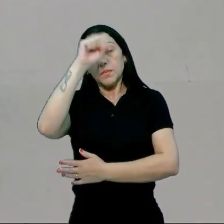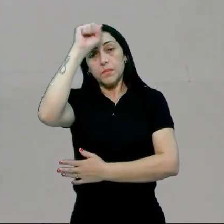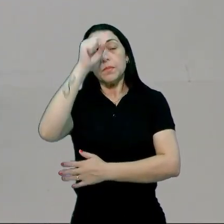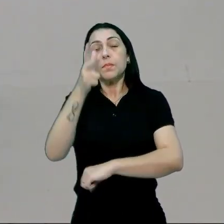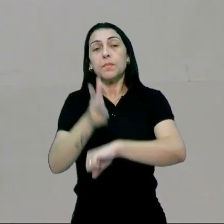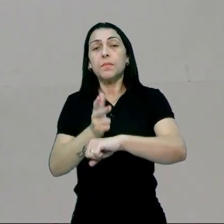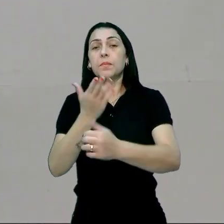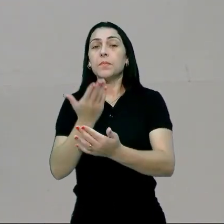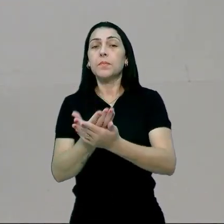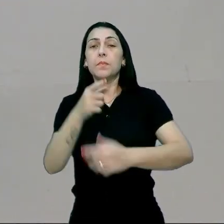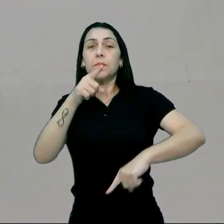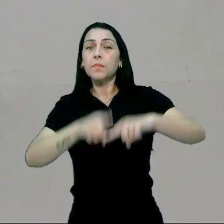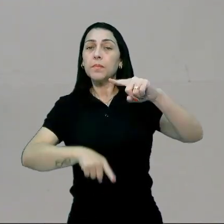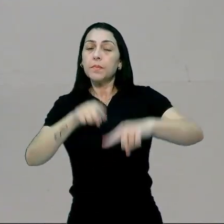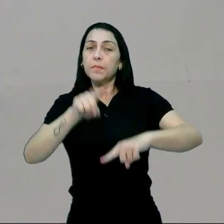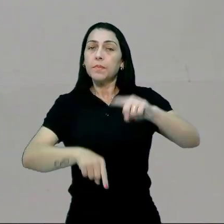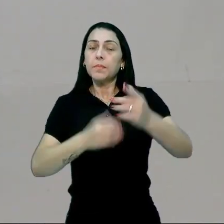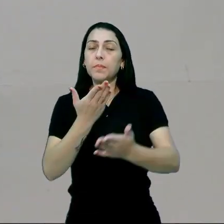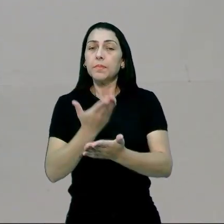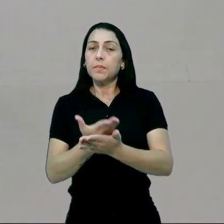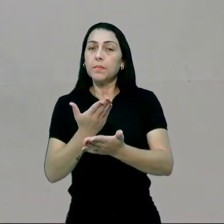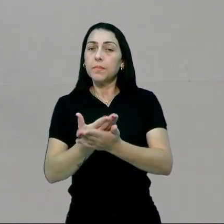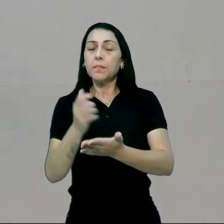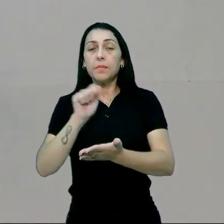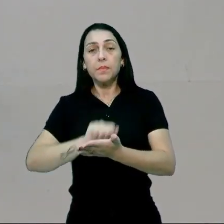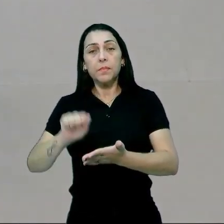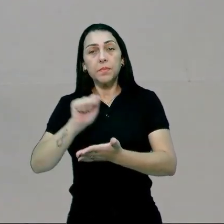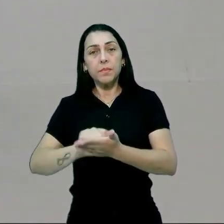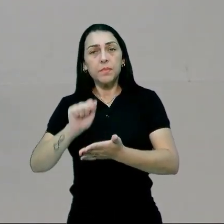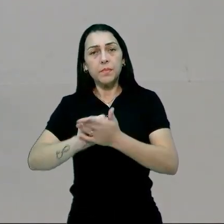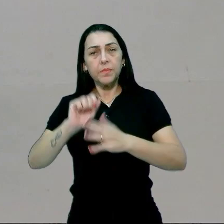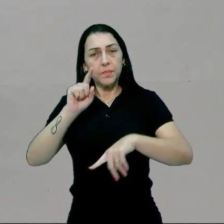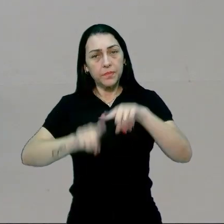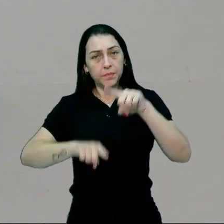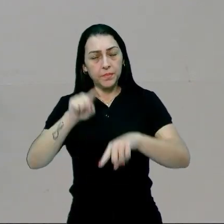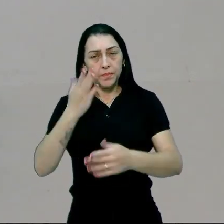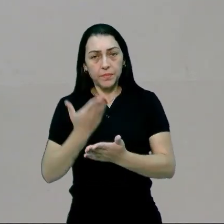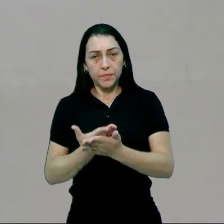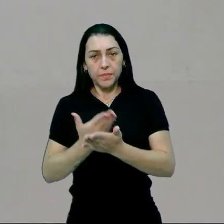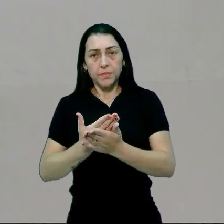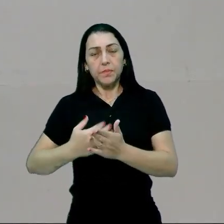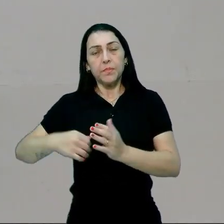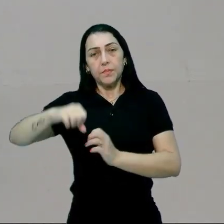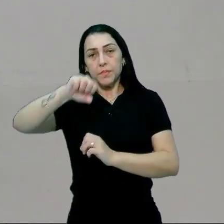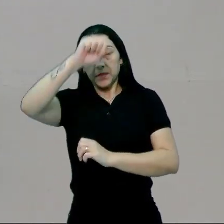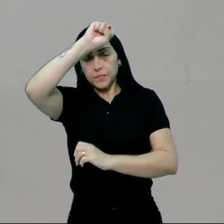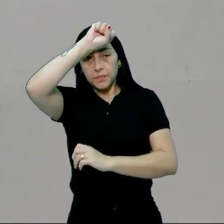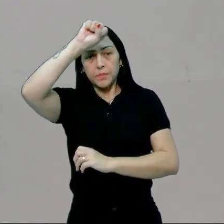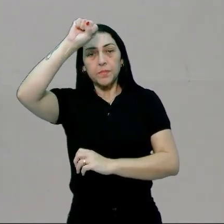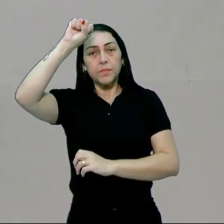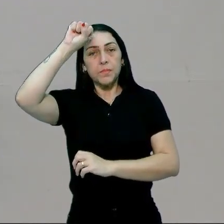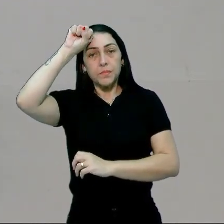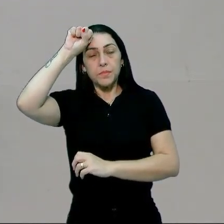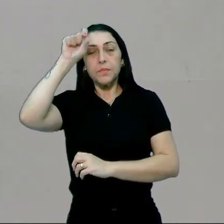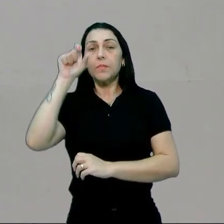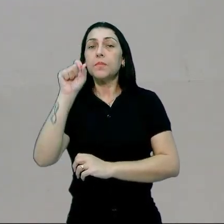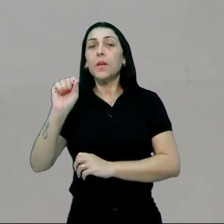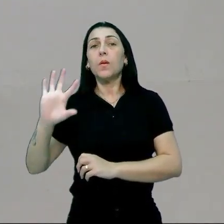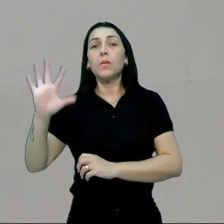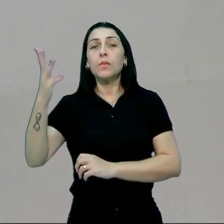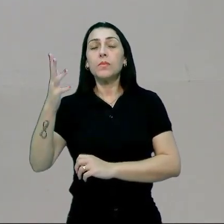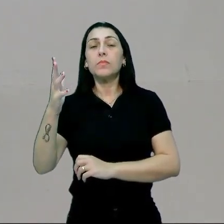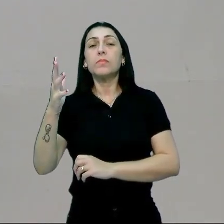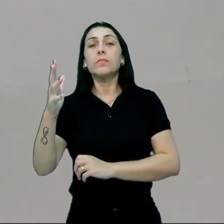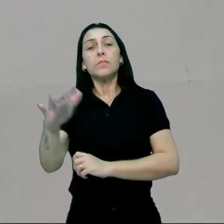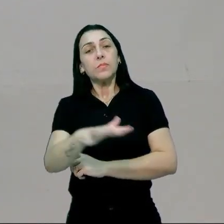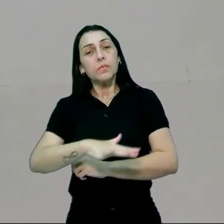o objeto de estudo por ele adotado, o objeto de estudo da sociologia, é o fato